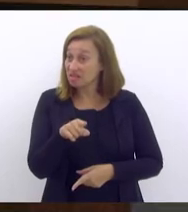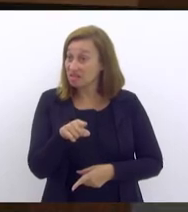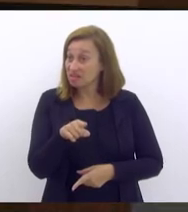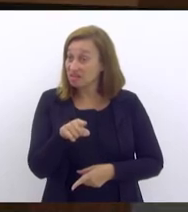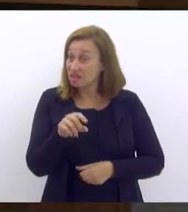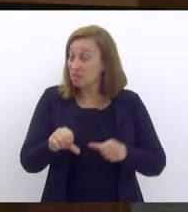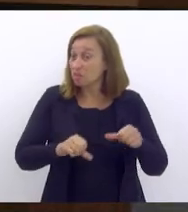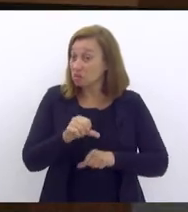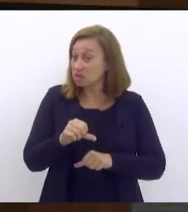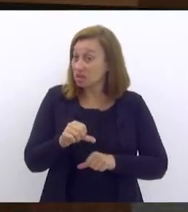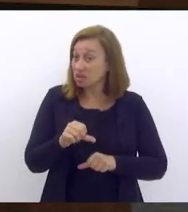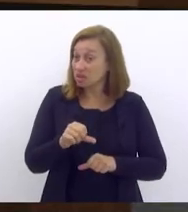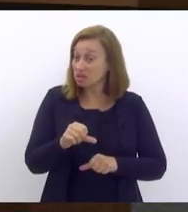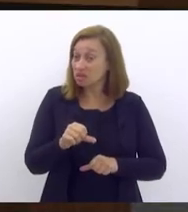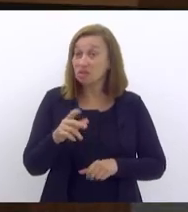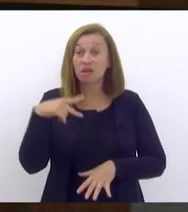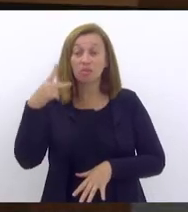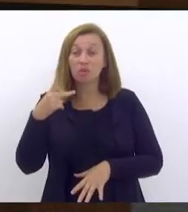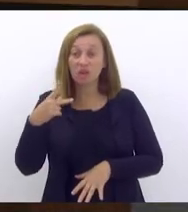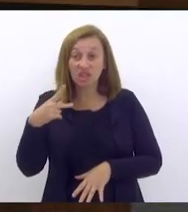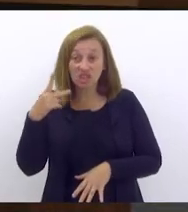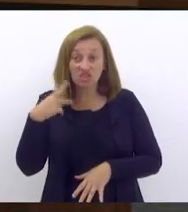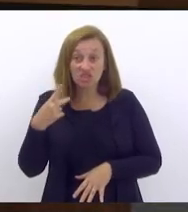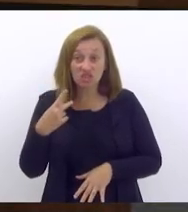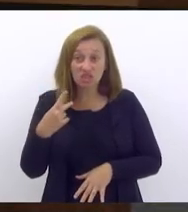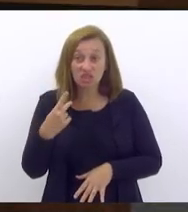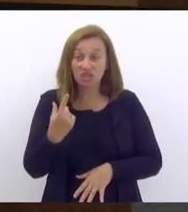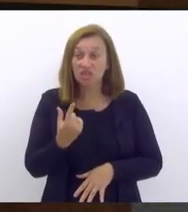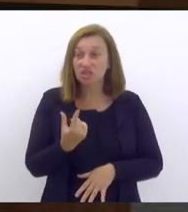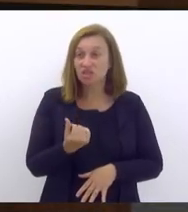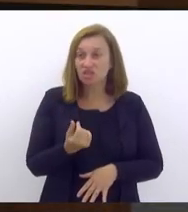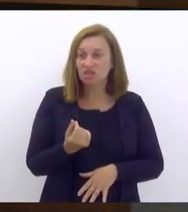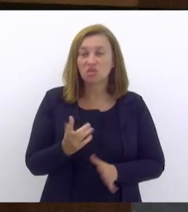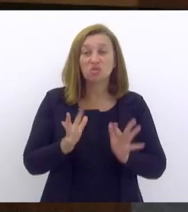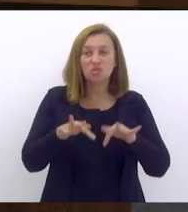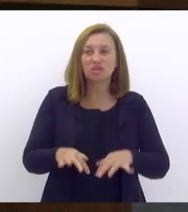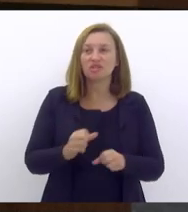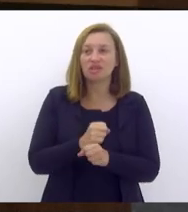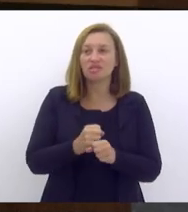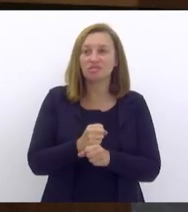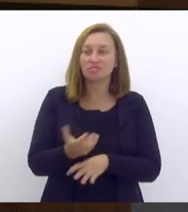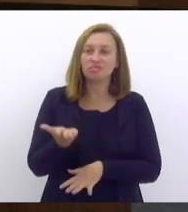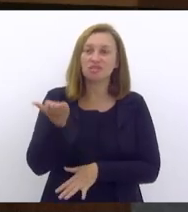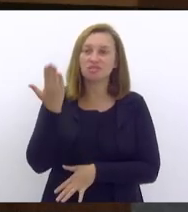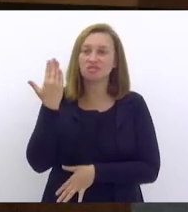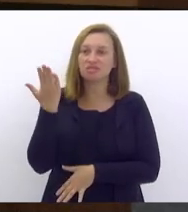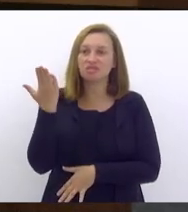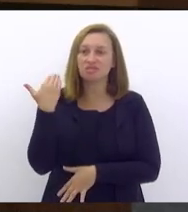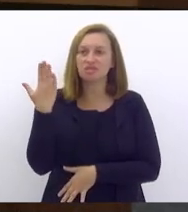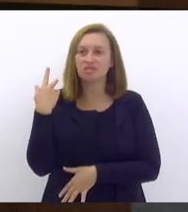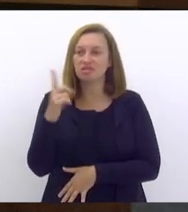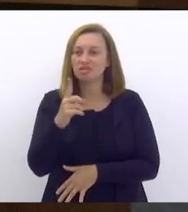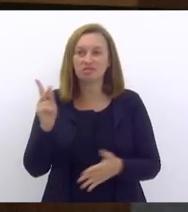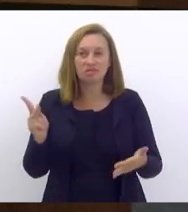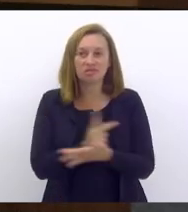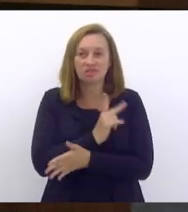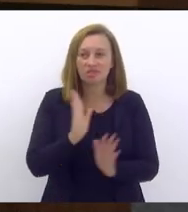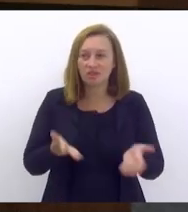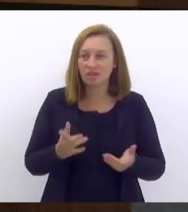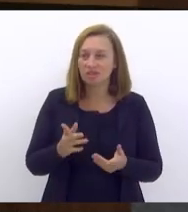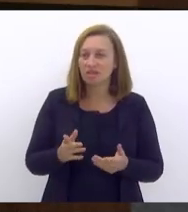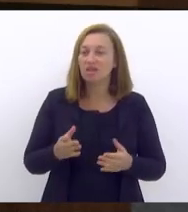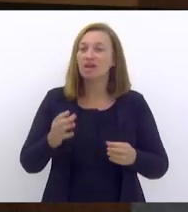essa mudança na política de descentralizações, isso começou no final do ano passado. Isso não é uma coisa que está acontecendo há um tempão. A